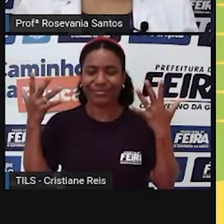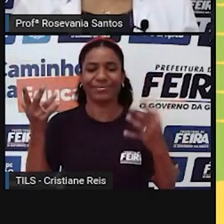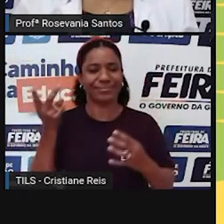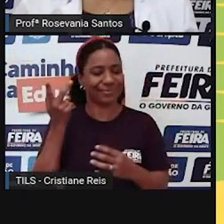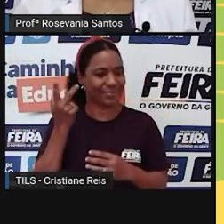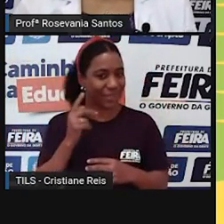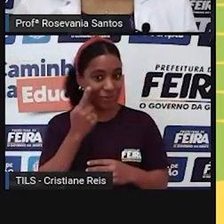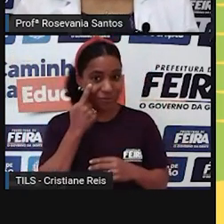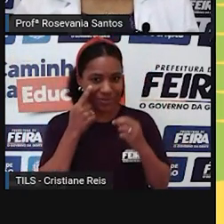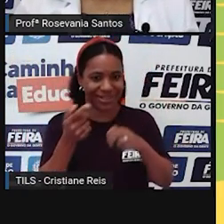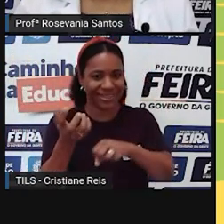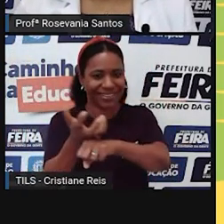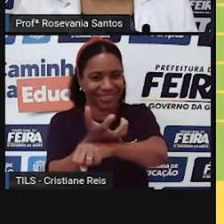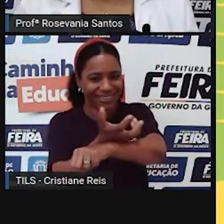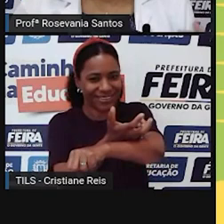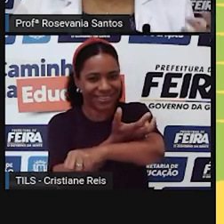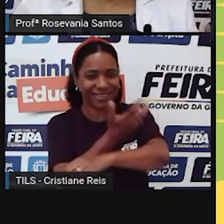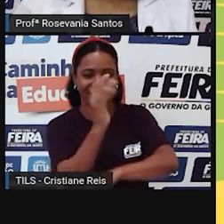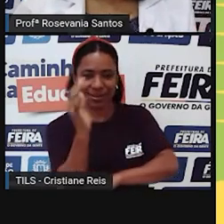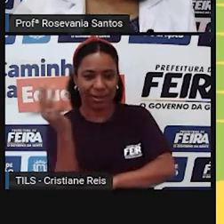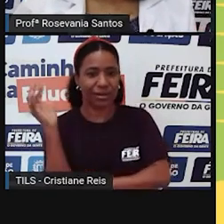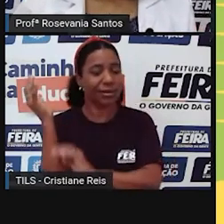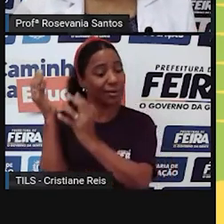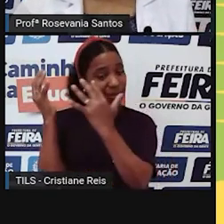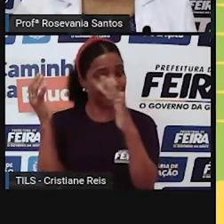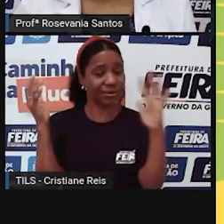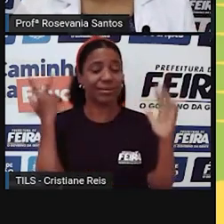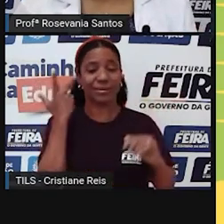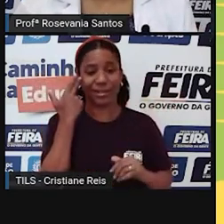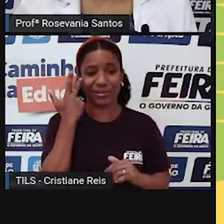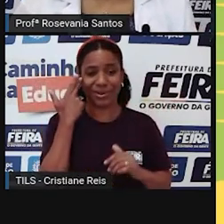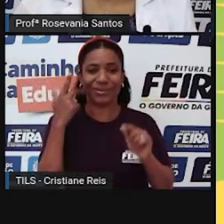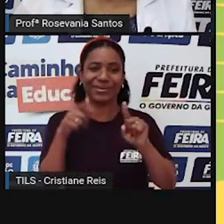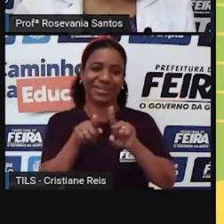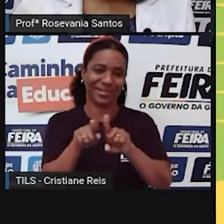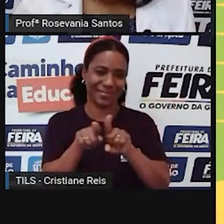Então, as paisagens que predominam os elementos